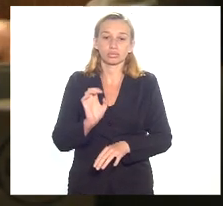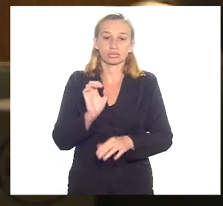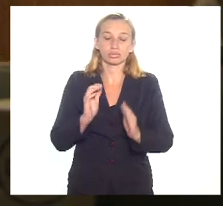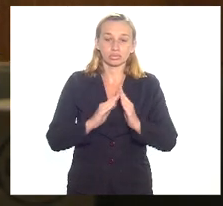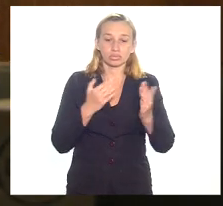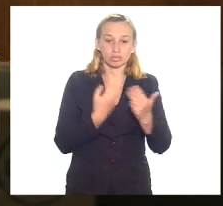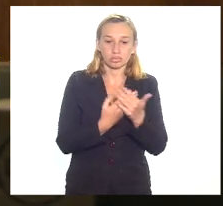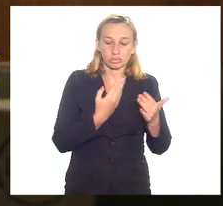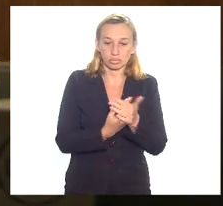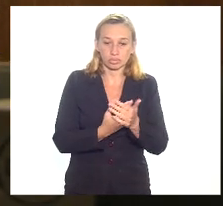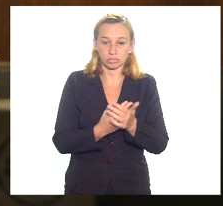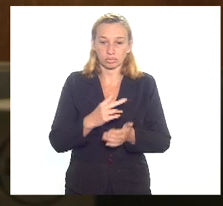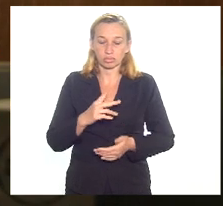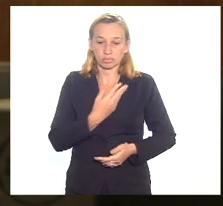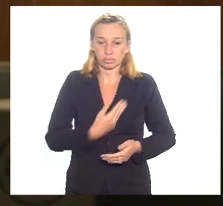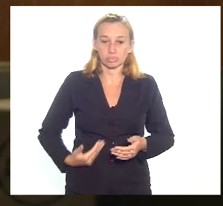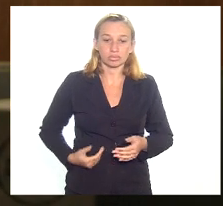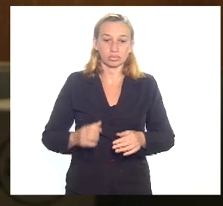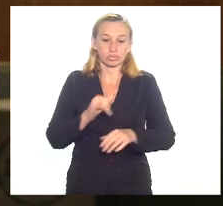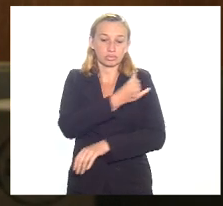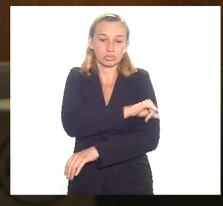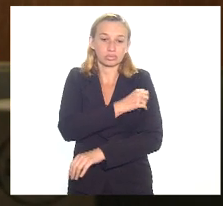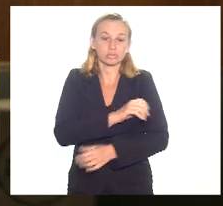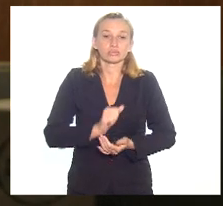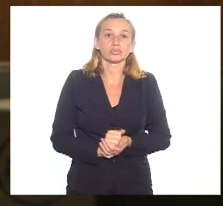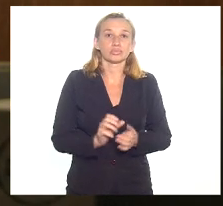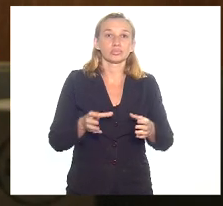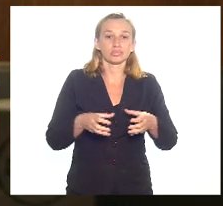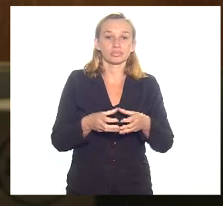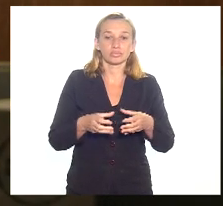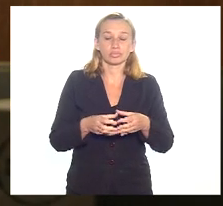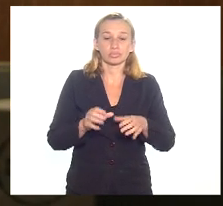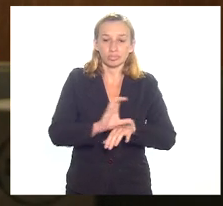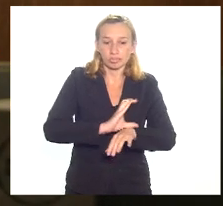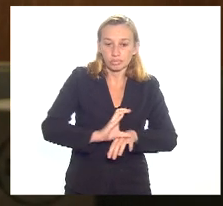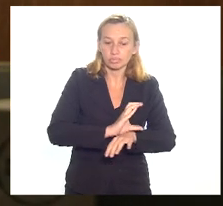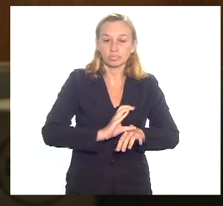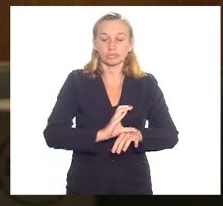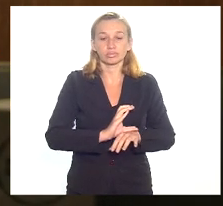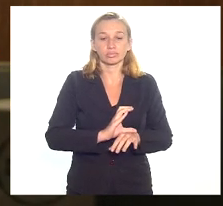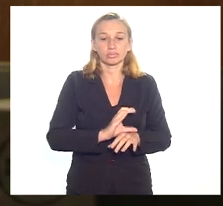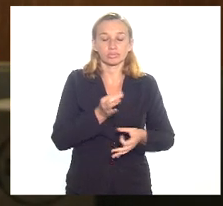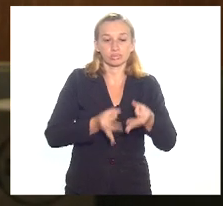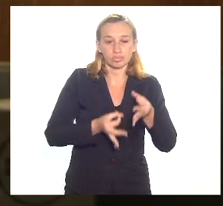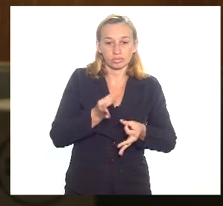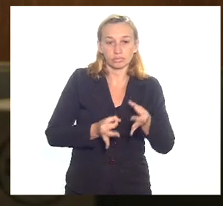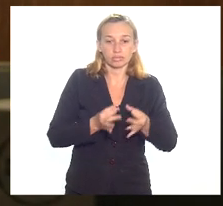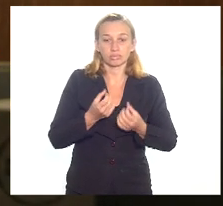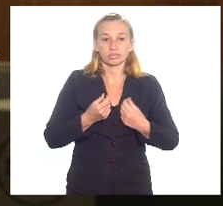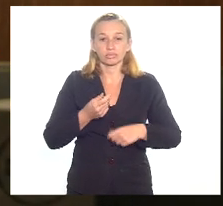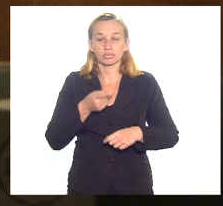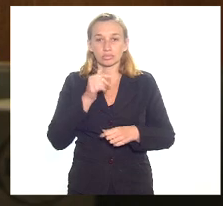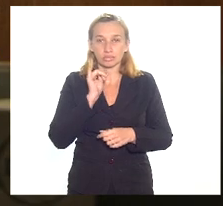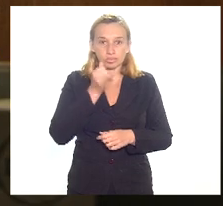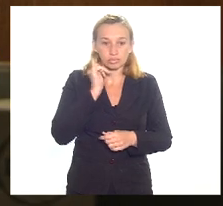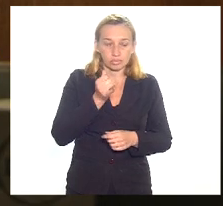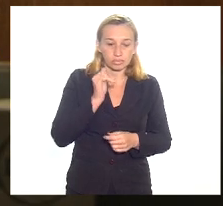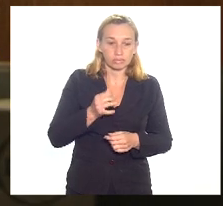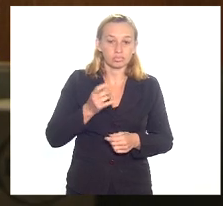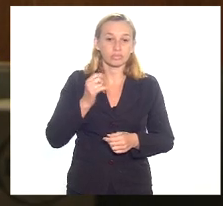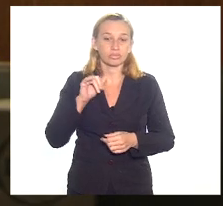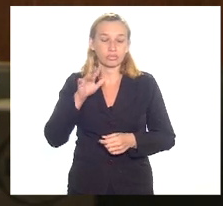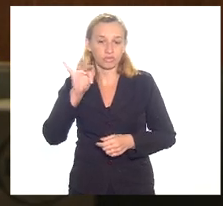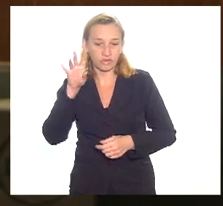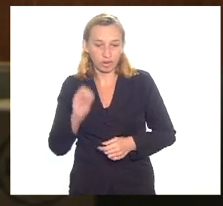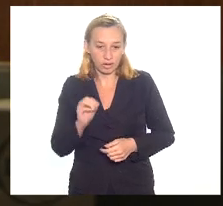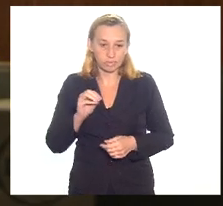menciona. Pareceres da Comissão de Constituição e Justiça pela condicionalidade de educação favorável, de transporte favorável. Relatores, deputados Jorge Felipe Neto,